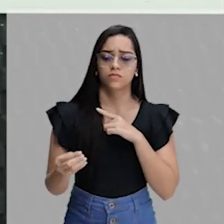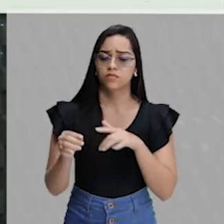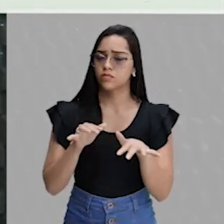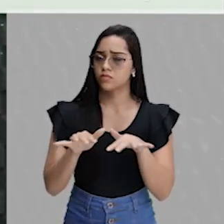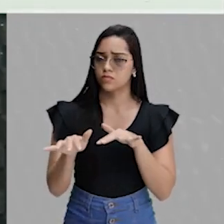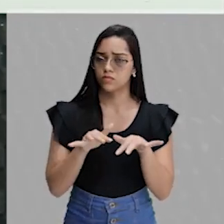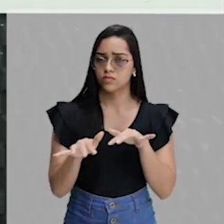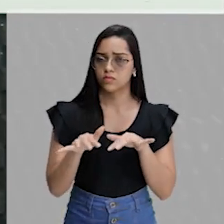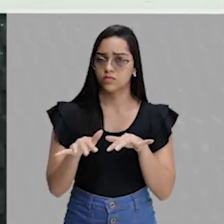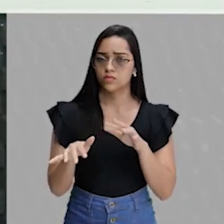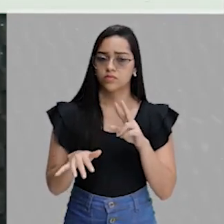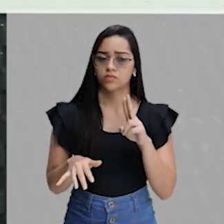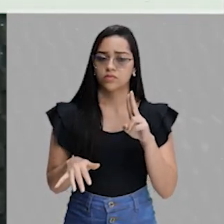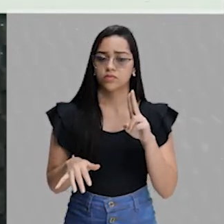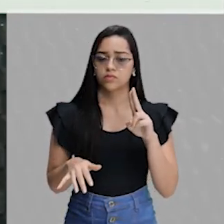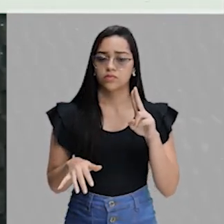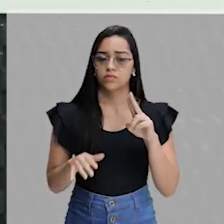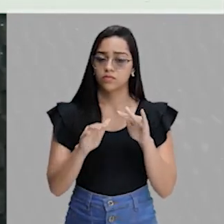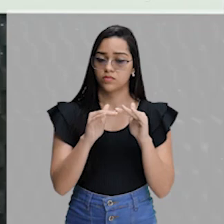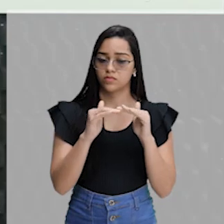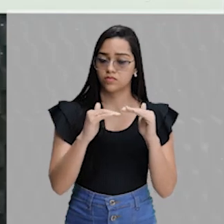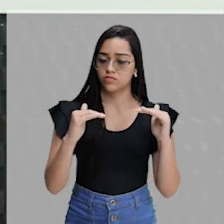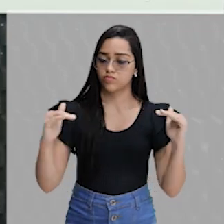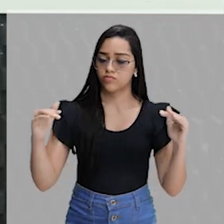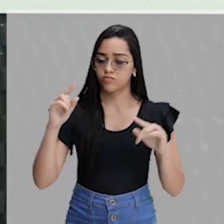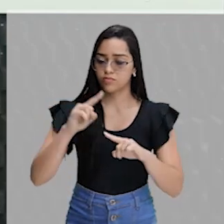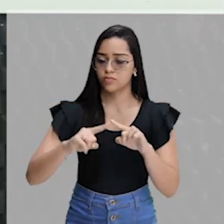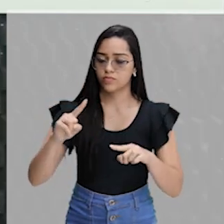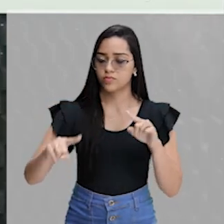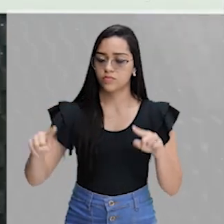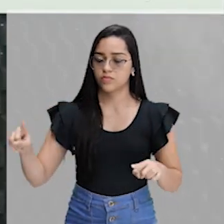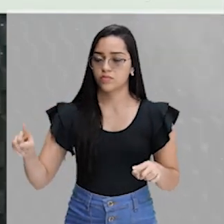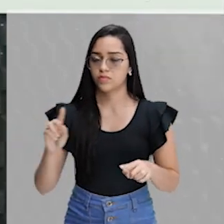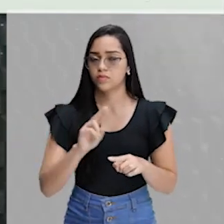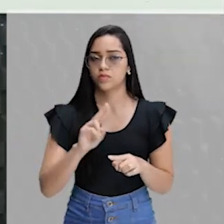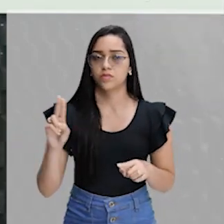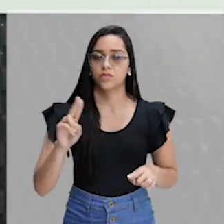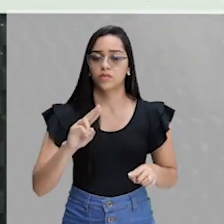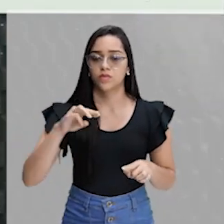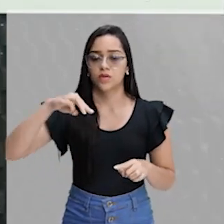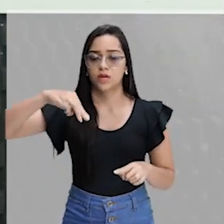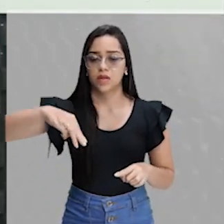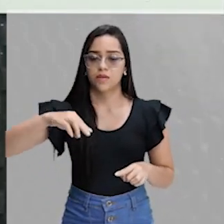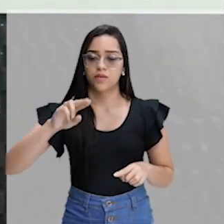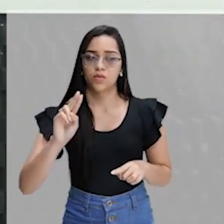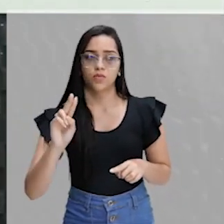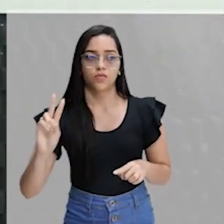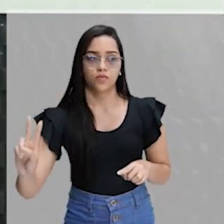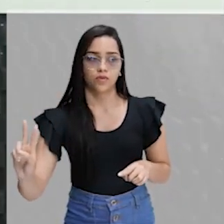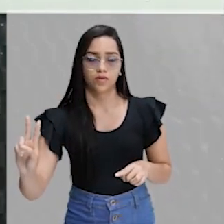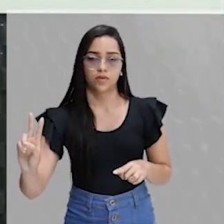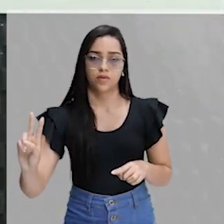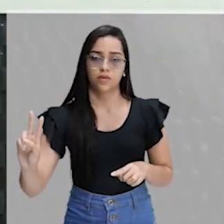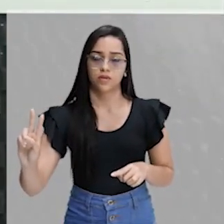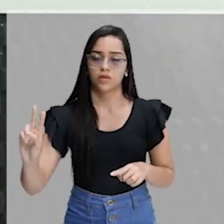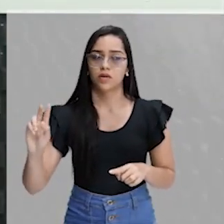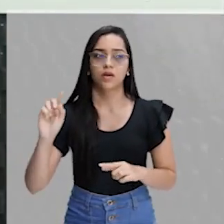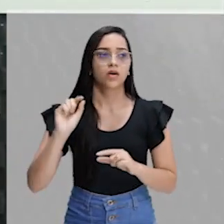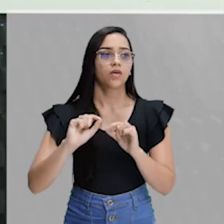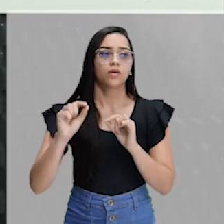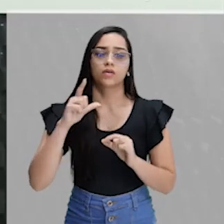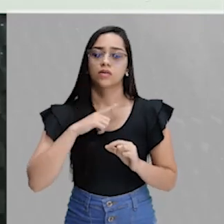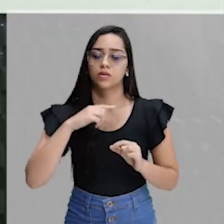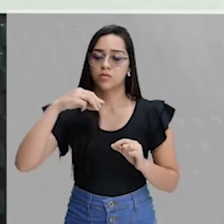movimento uniformemente variado, né, o que nós chamamos aí de MUV, esse MUV,